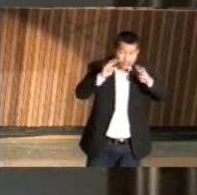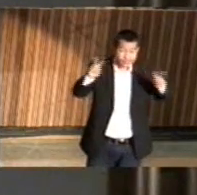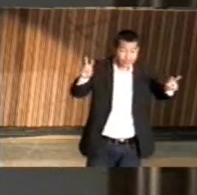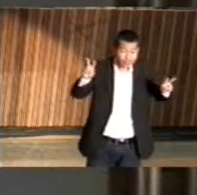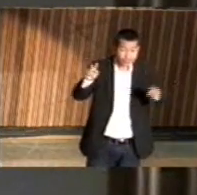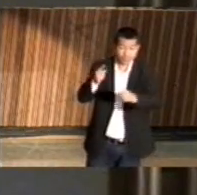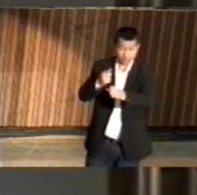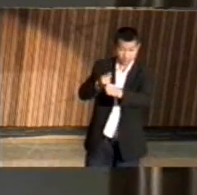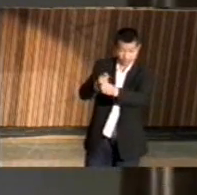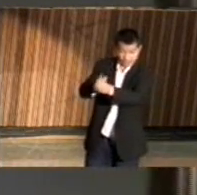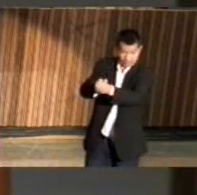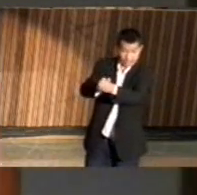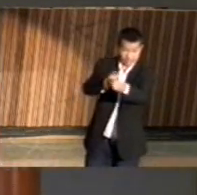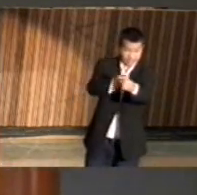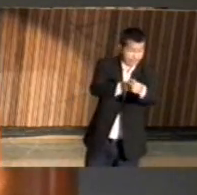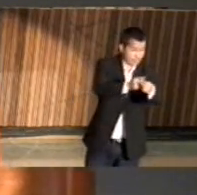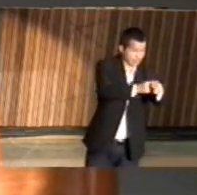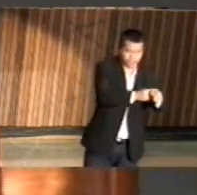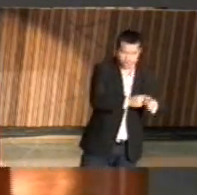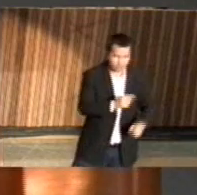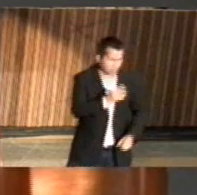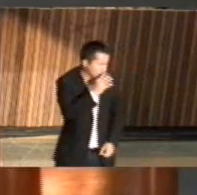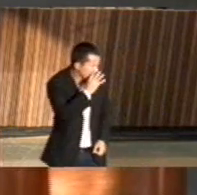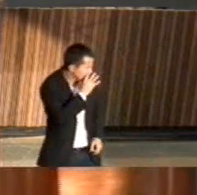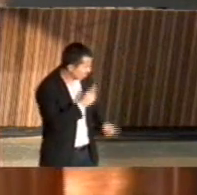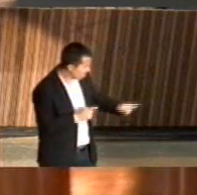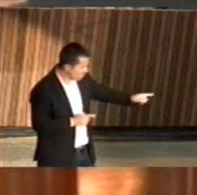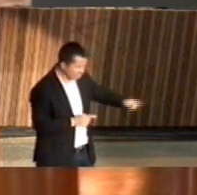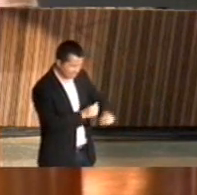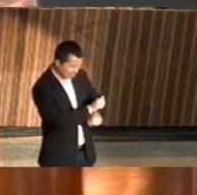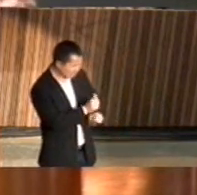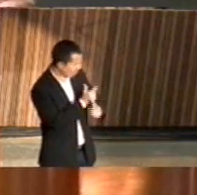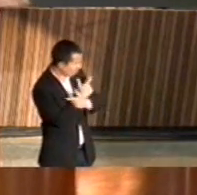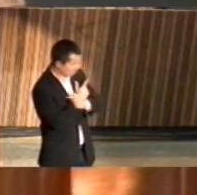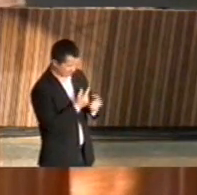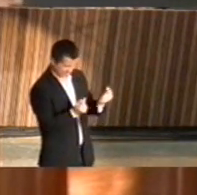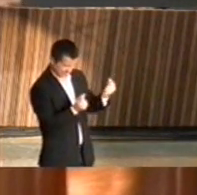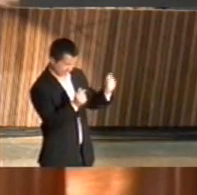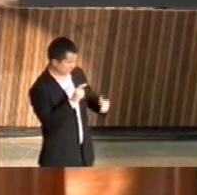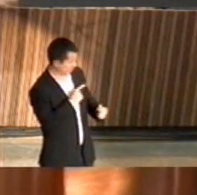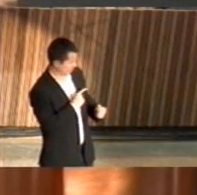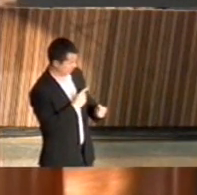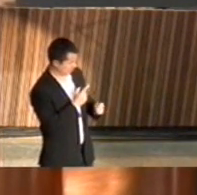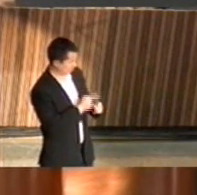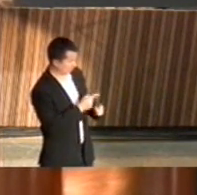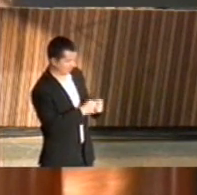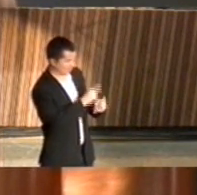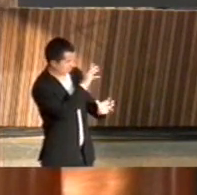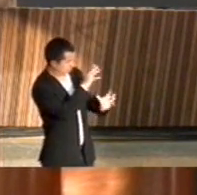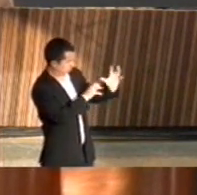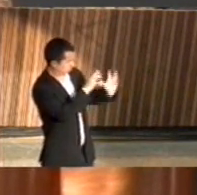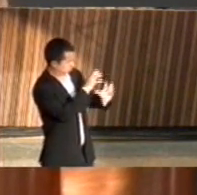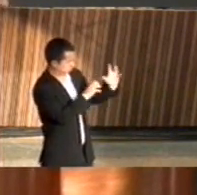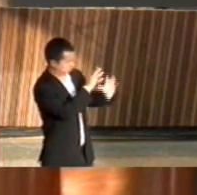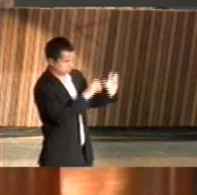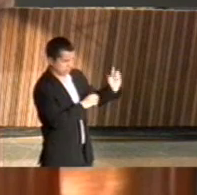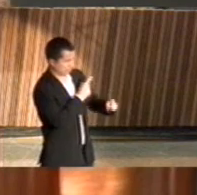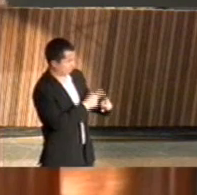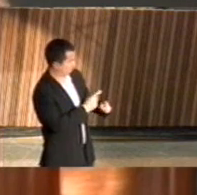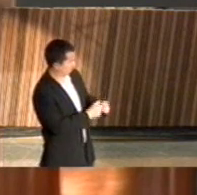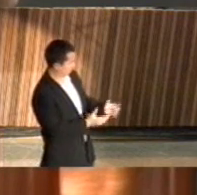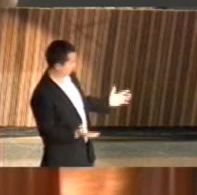coisa horrível. Toda vez que um cristão entra em conflito com seu irmão, nós